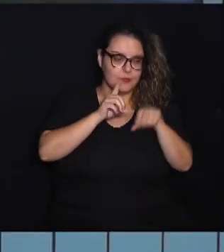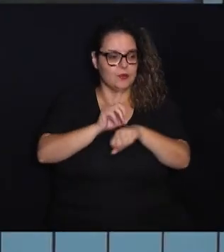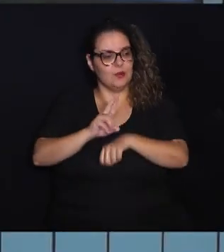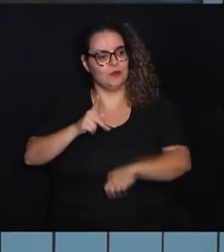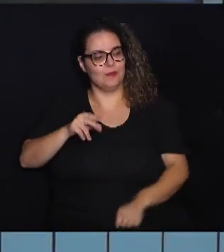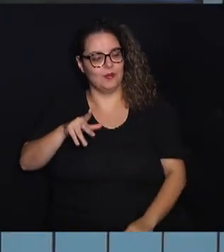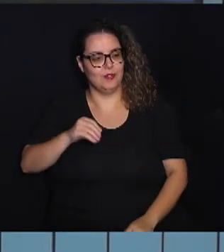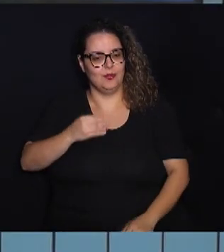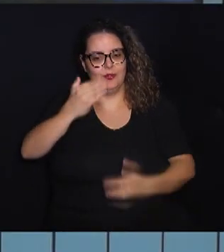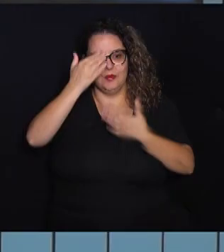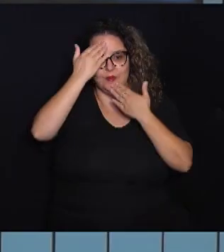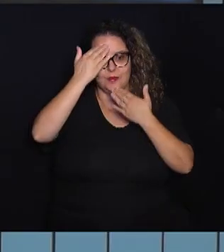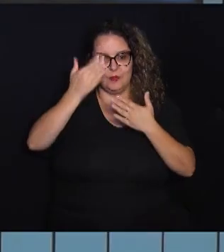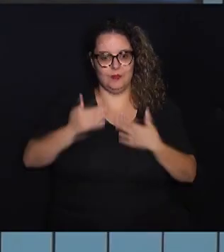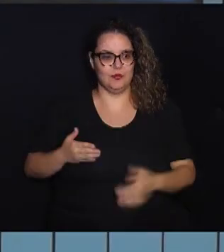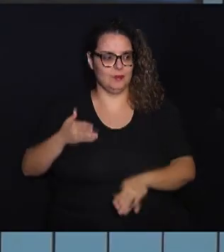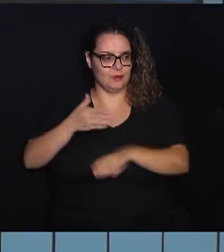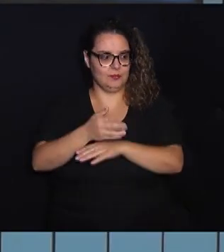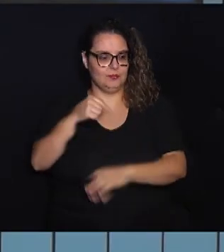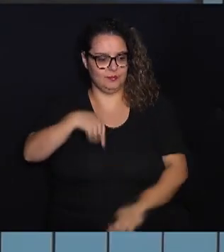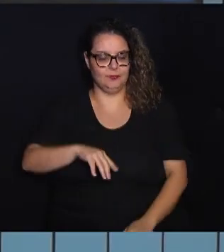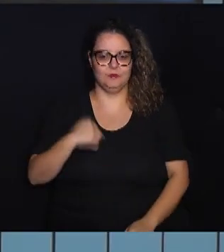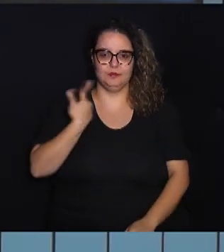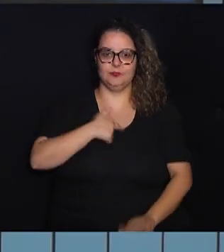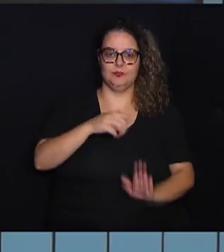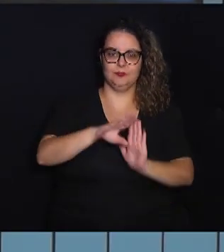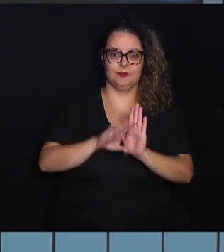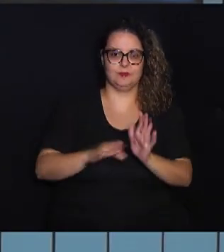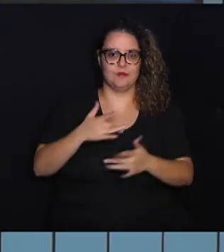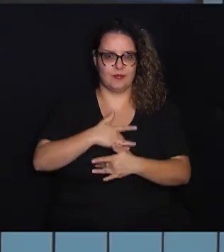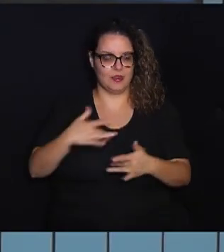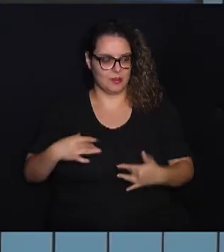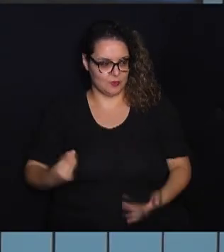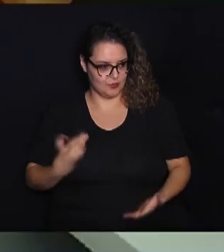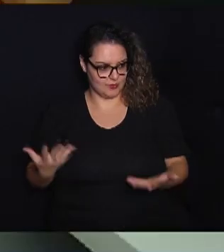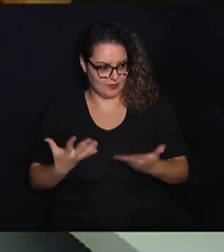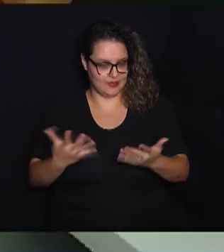obrigada pela sua participação aqui no nosso programa no Saúde à Vida.